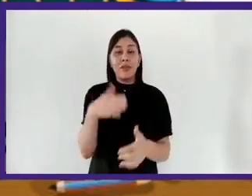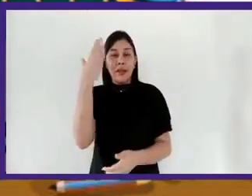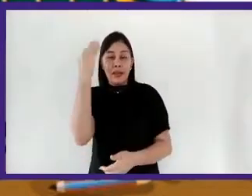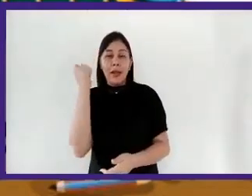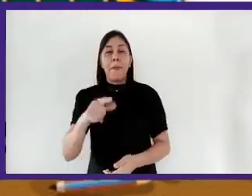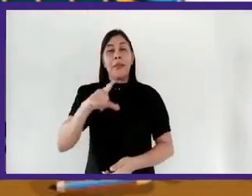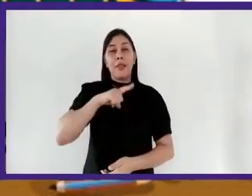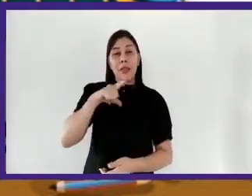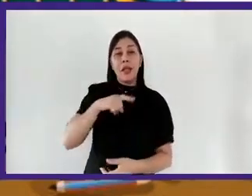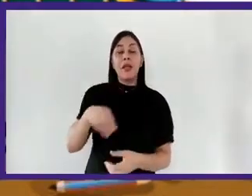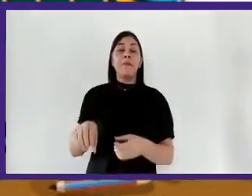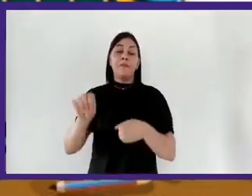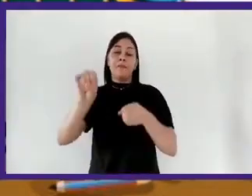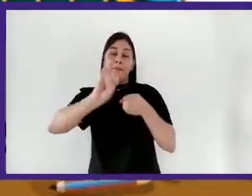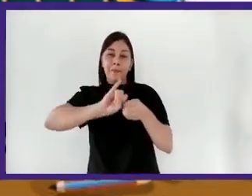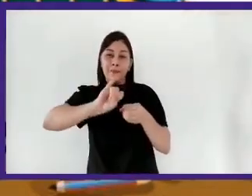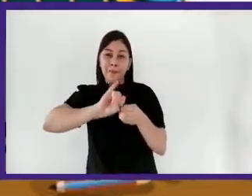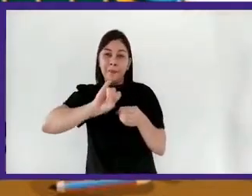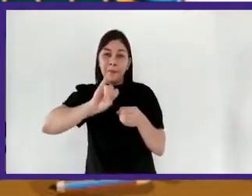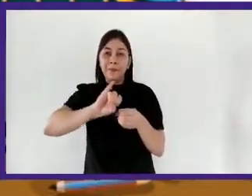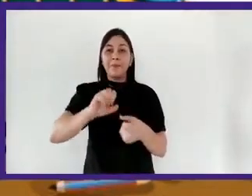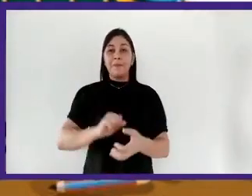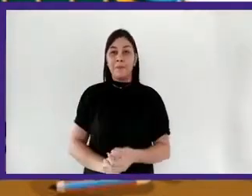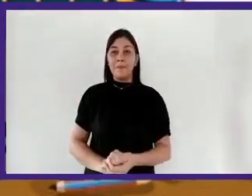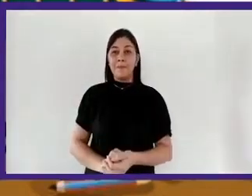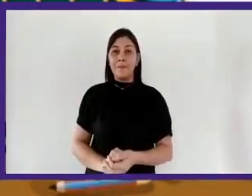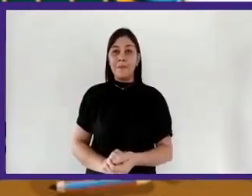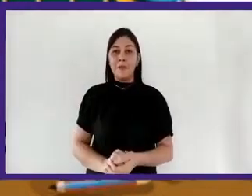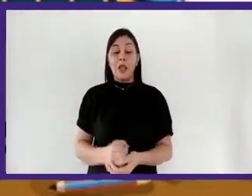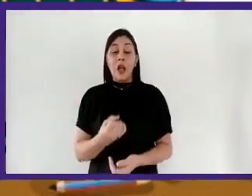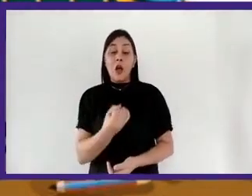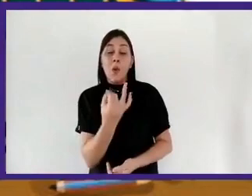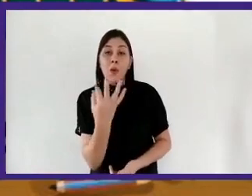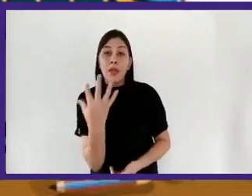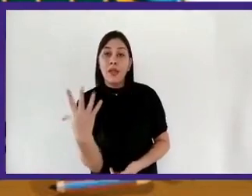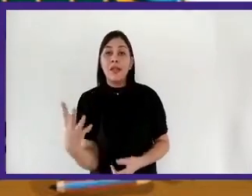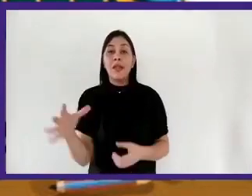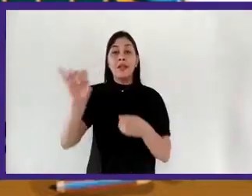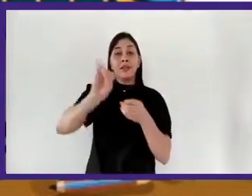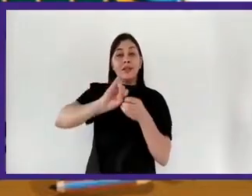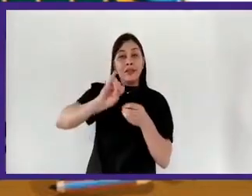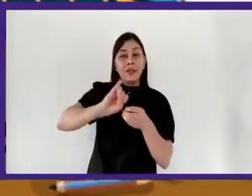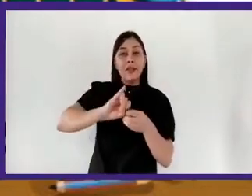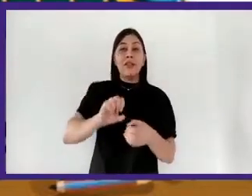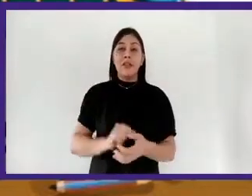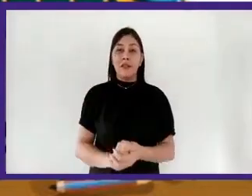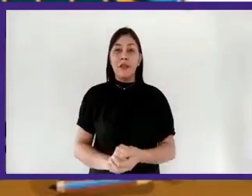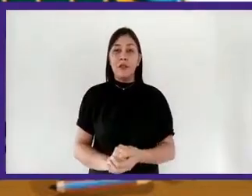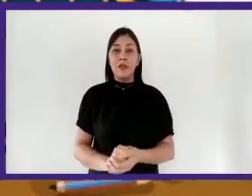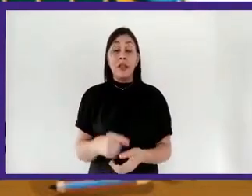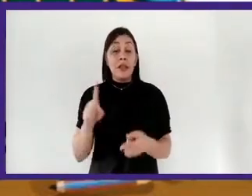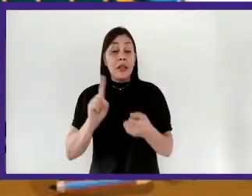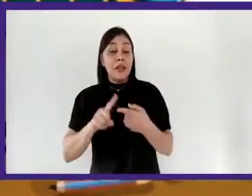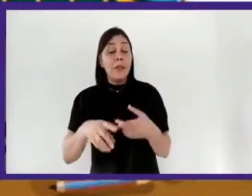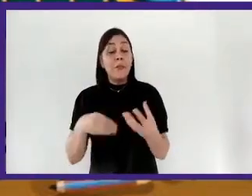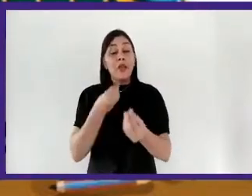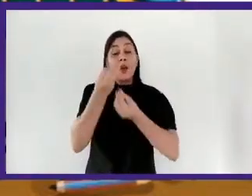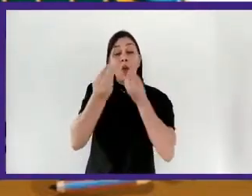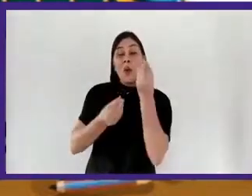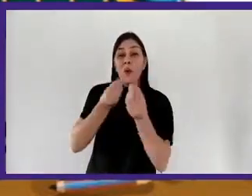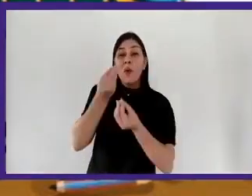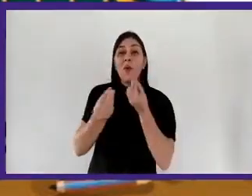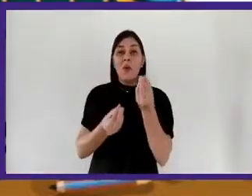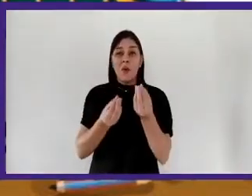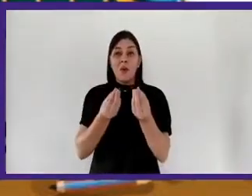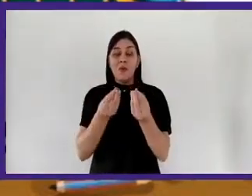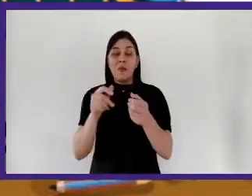né? Tem os ingredientes, a quantidade de ingredientes e o modo de